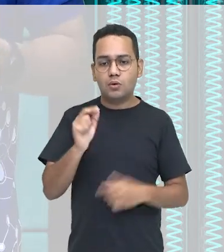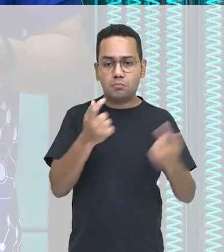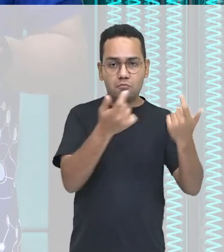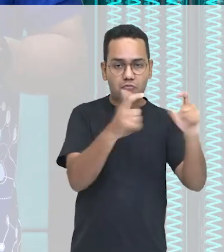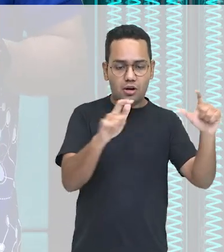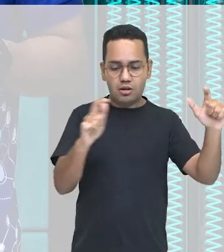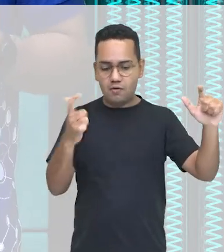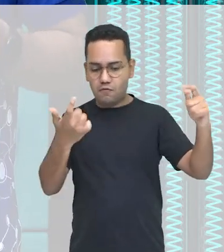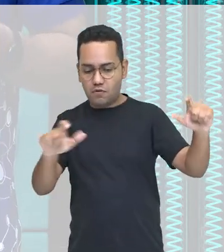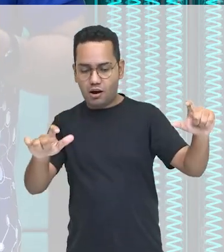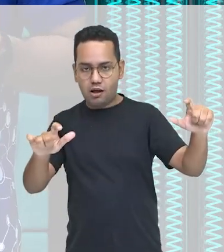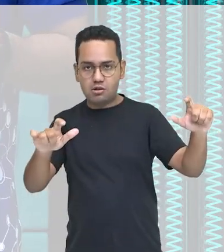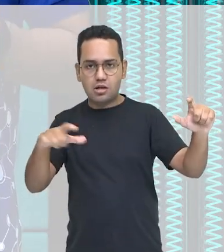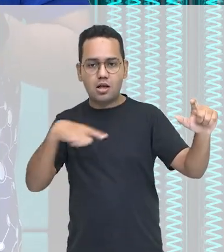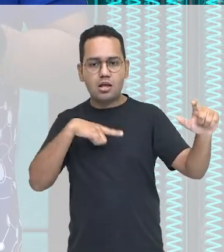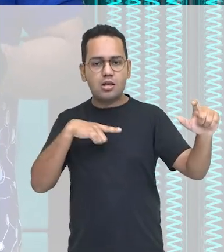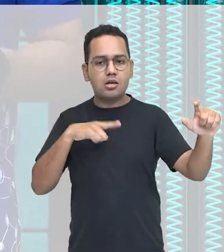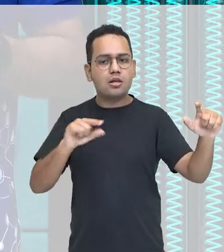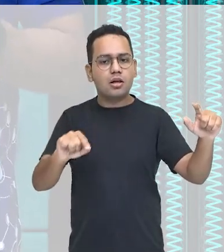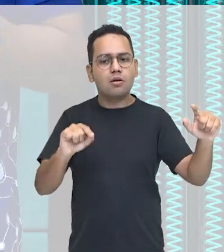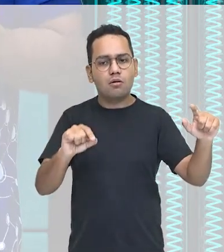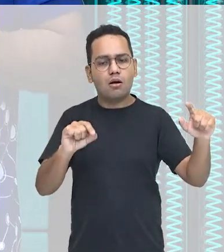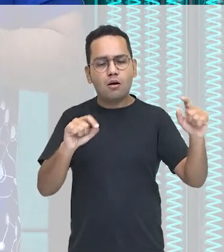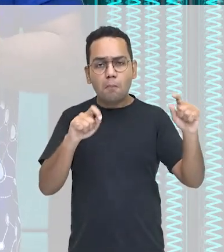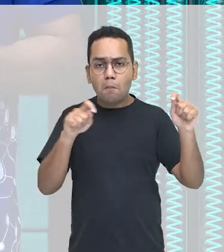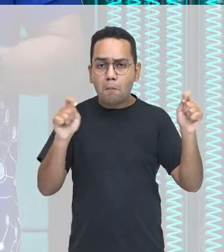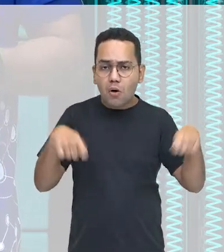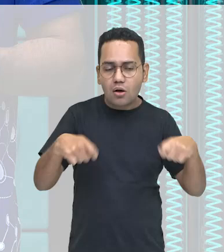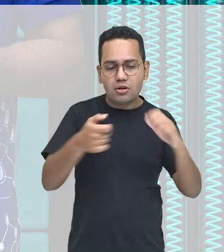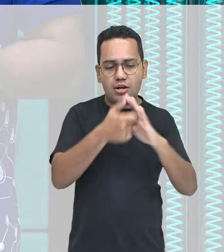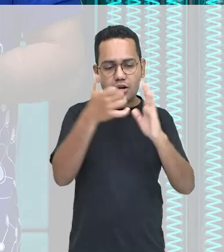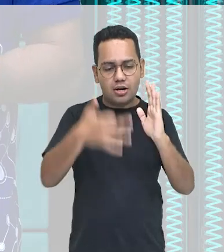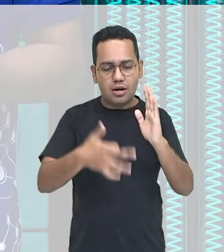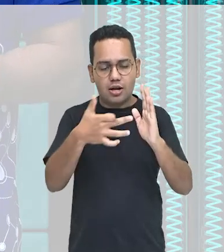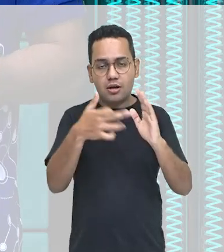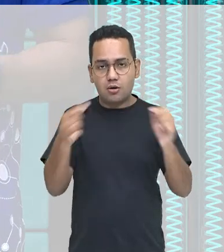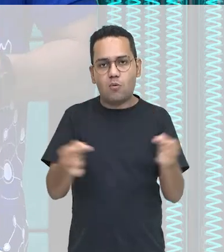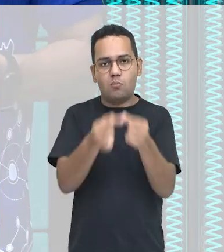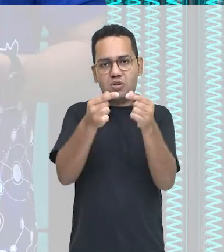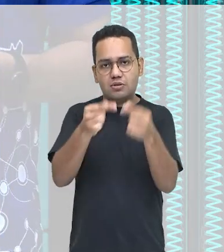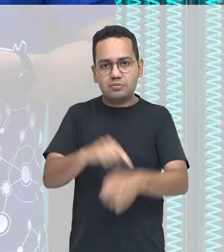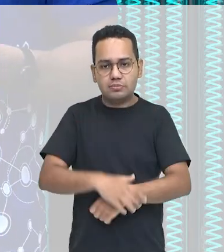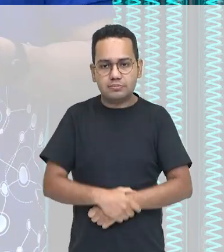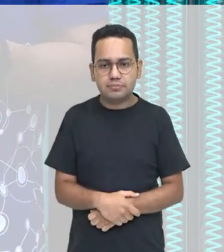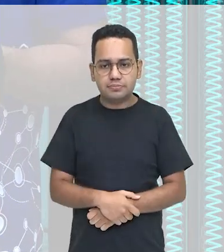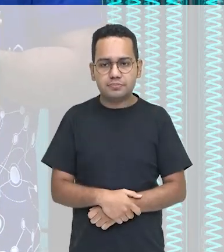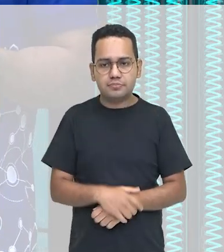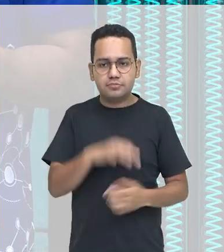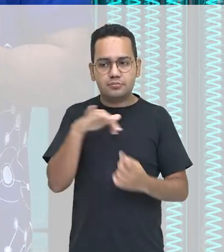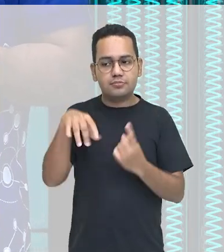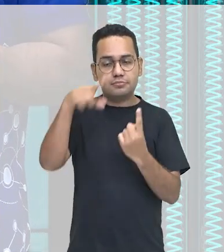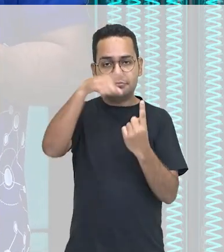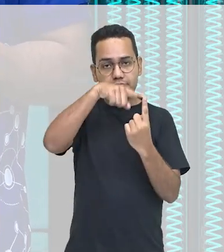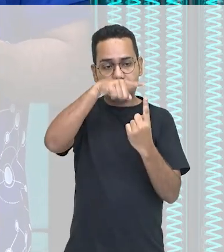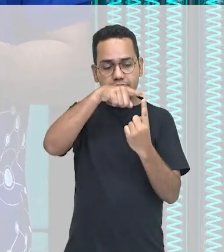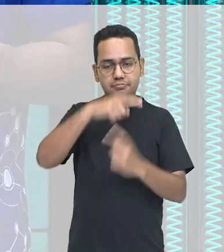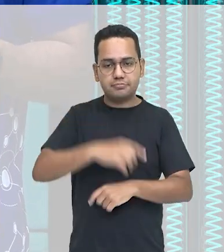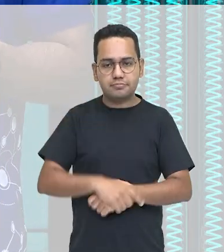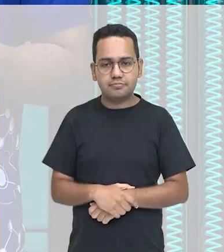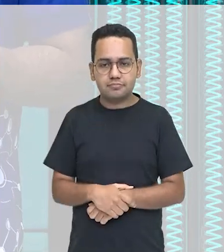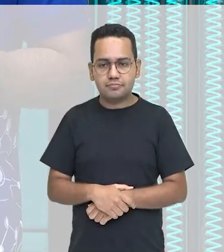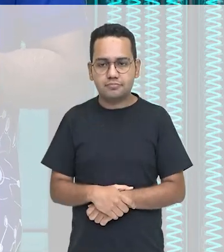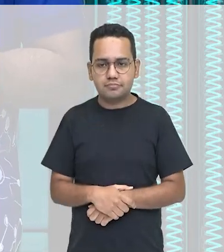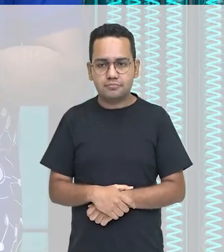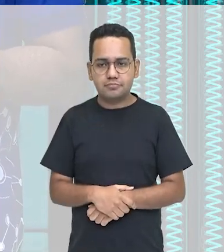relacionam seguindo aí alguns aspectos que são características dessa estrutura. No tipo 1, o tipo 1, conditional,